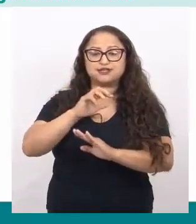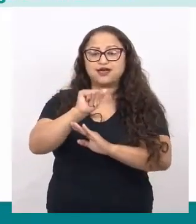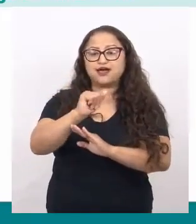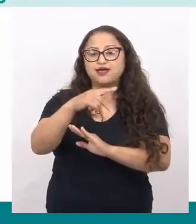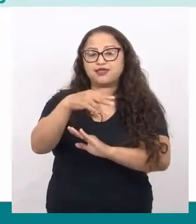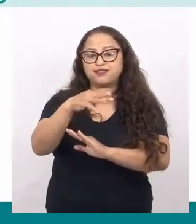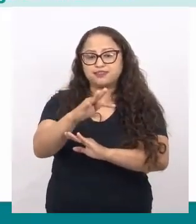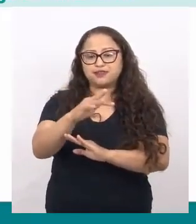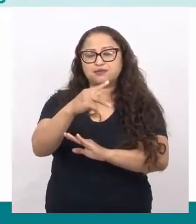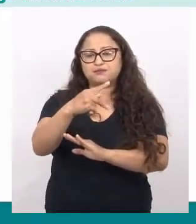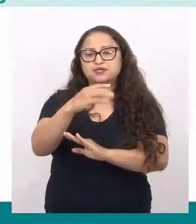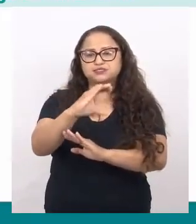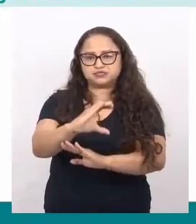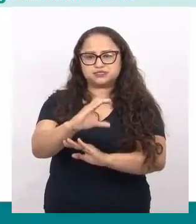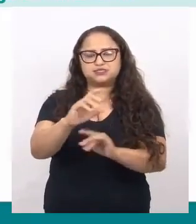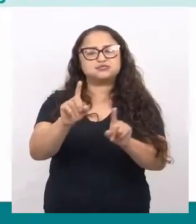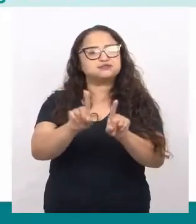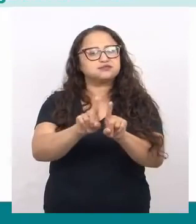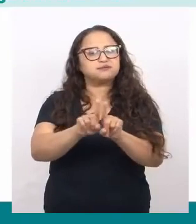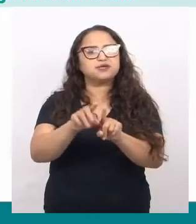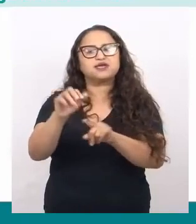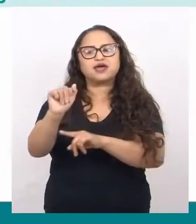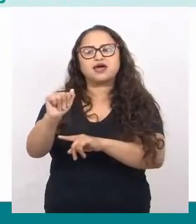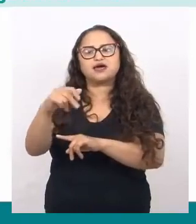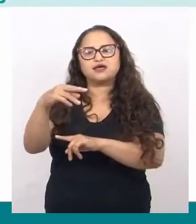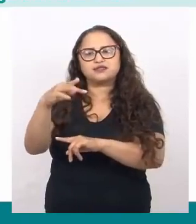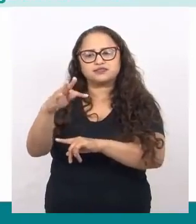certo? Que a gente já conhece, a resolução,